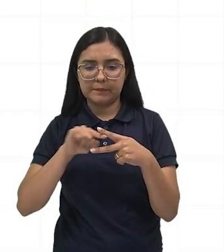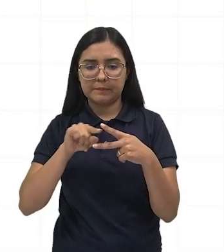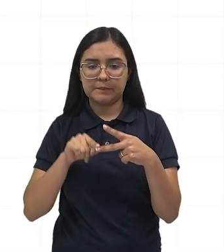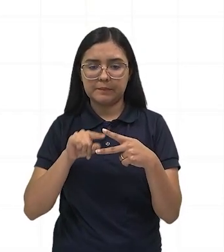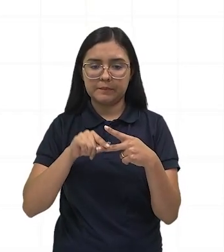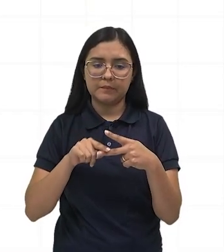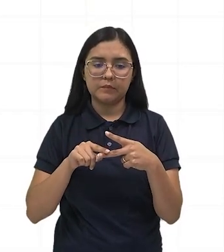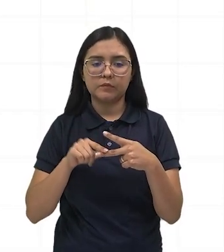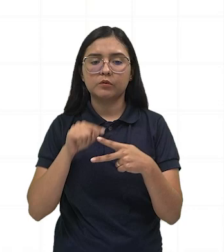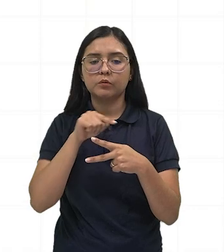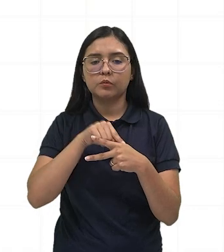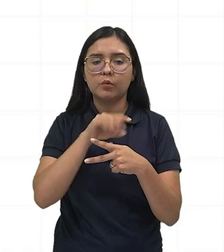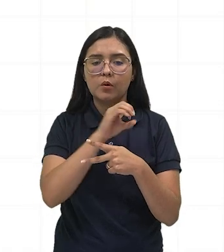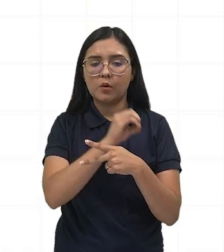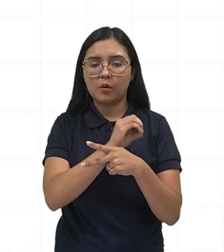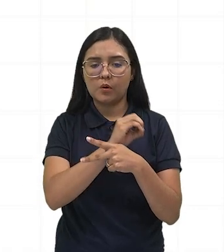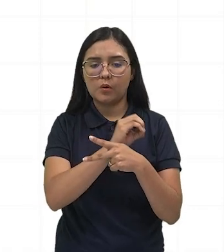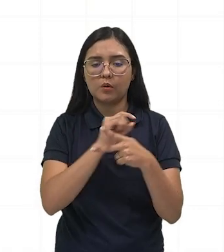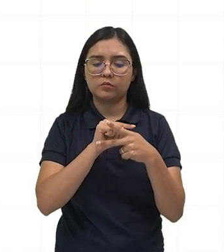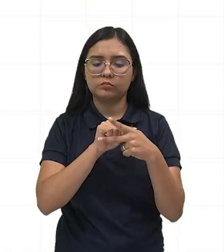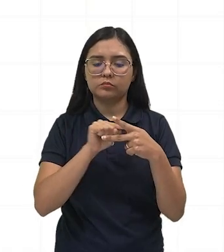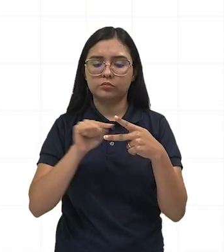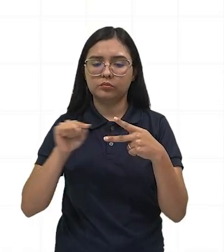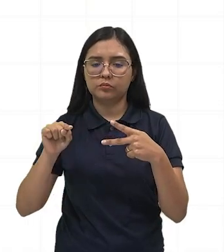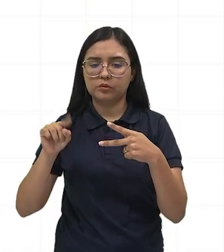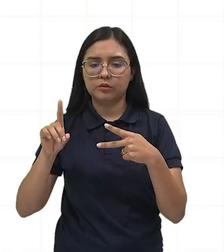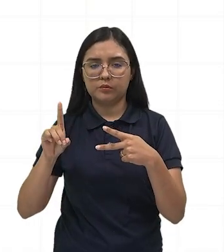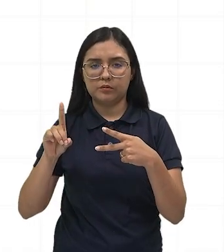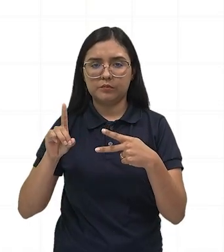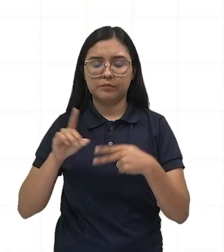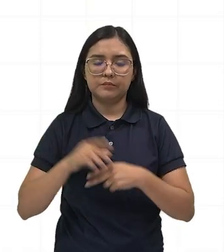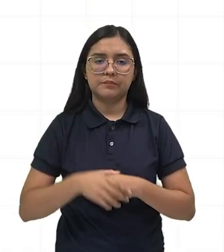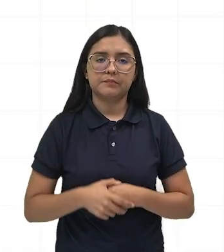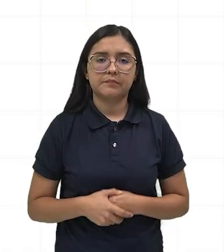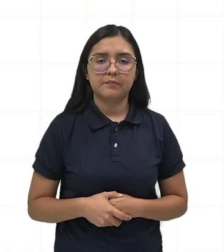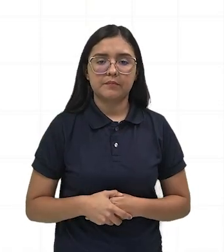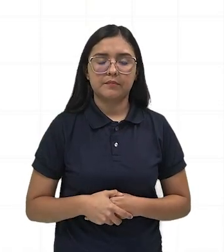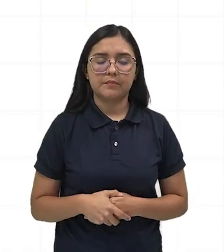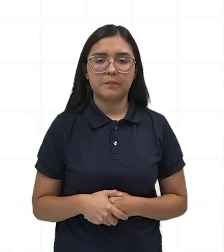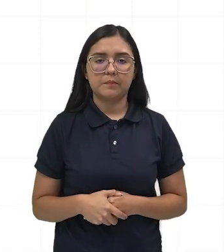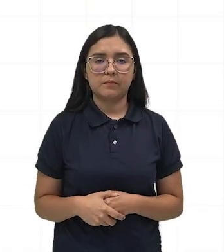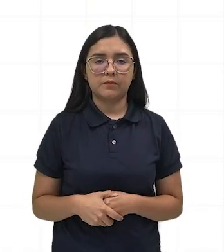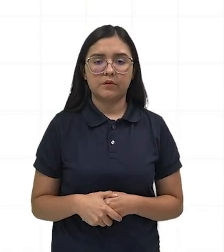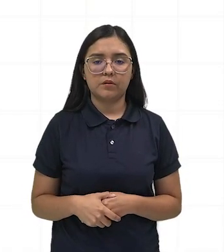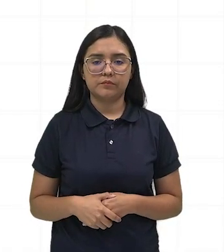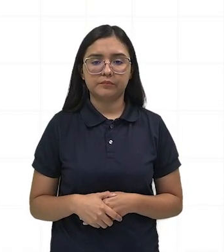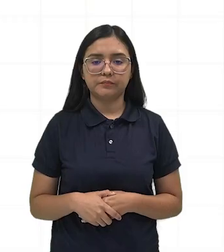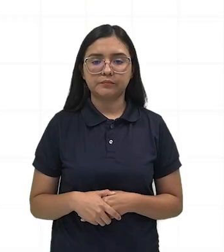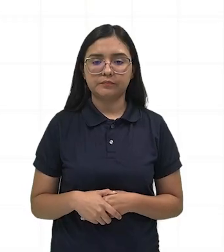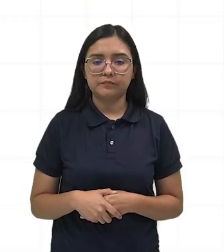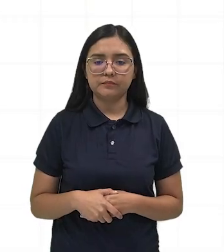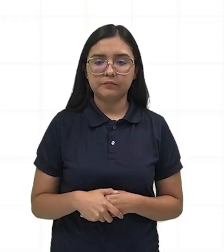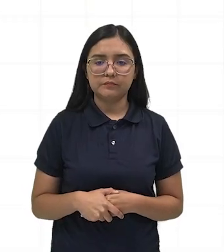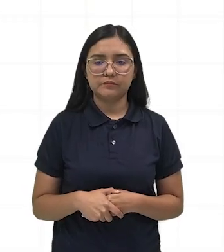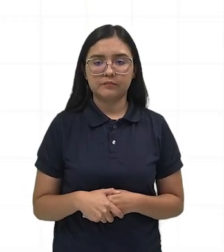O, e aí vai indo ali até o ponto